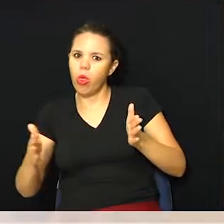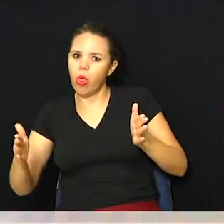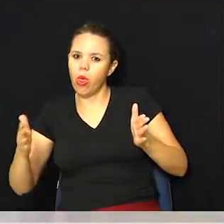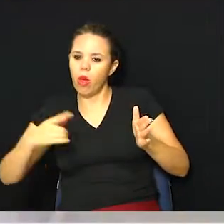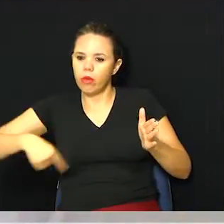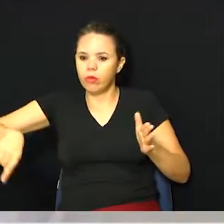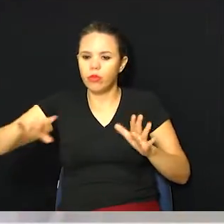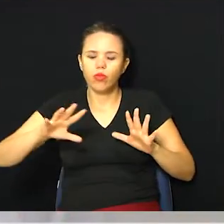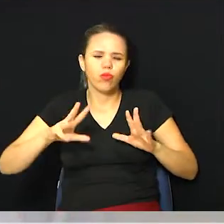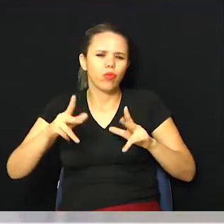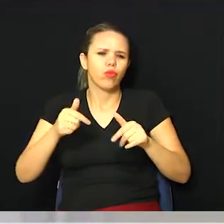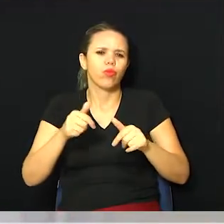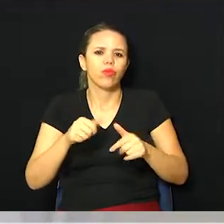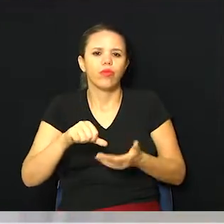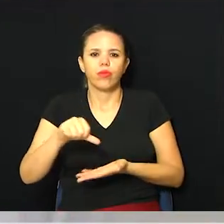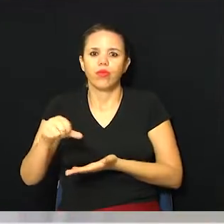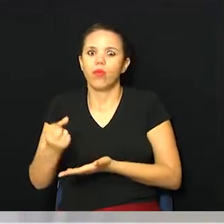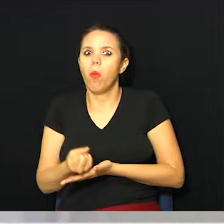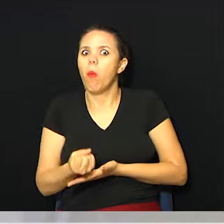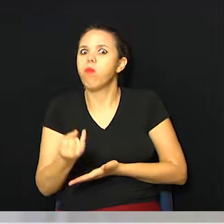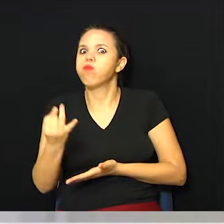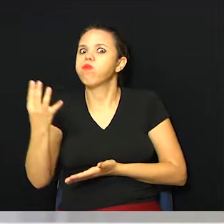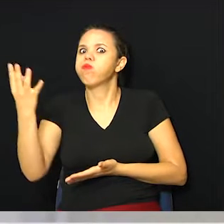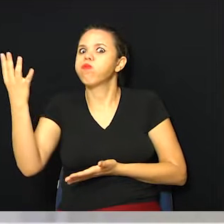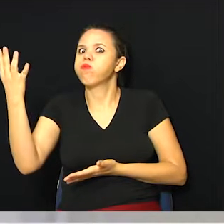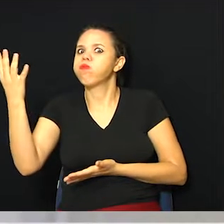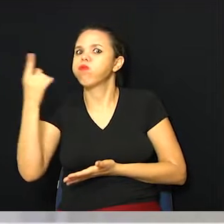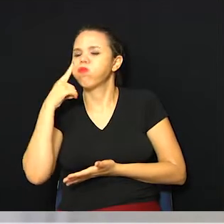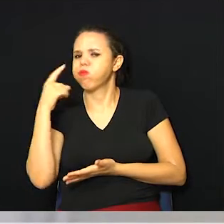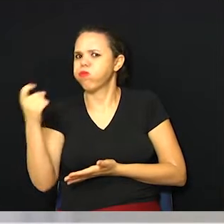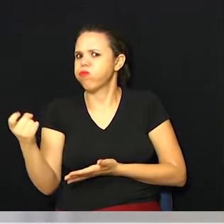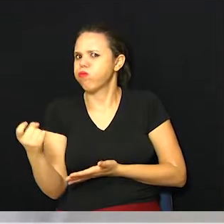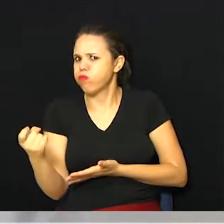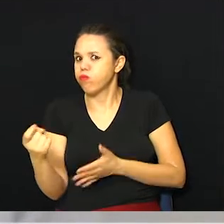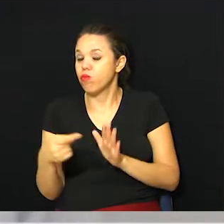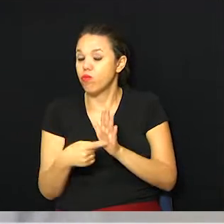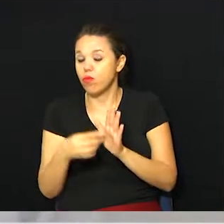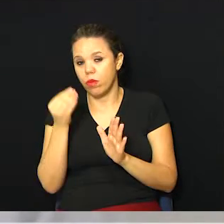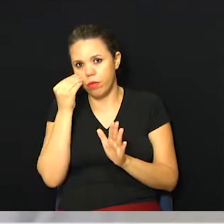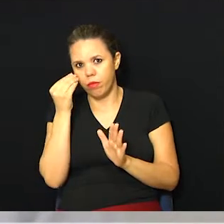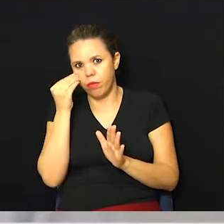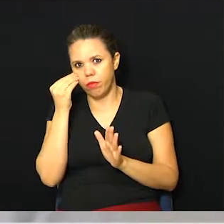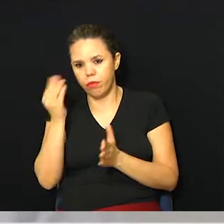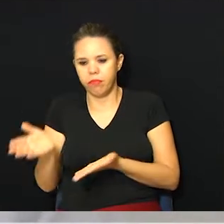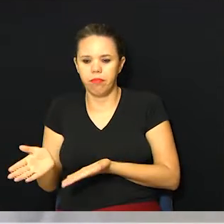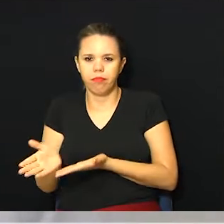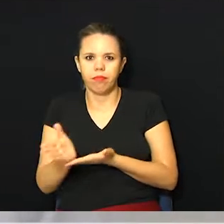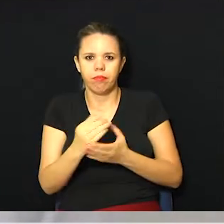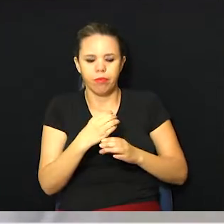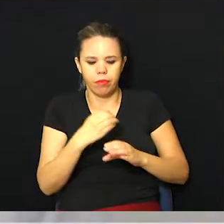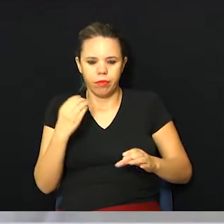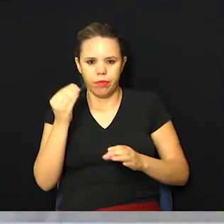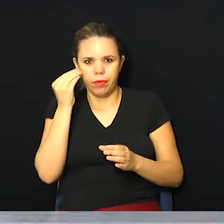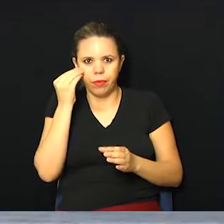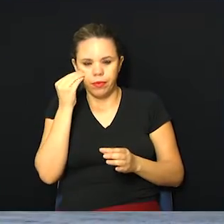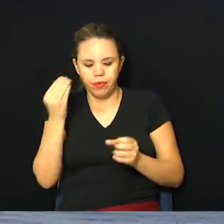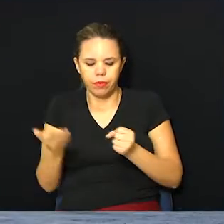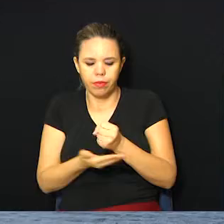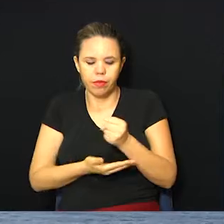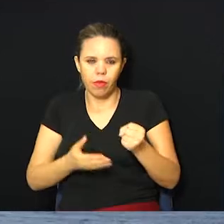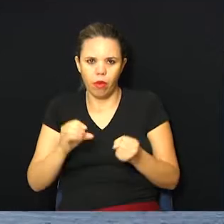Como nós temos uma quantidade bastante interessante de amostras coletadas ali no Oceano